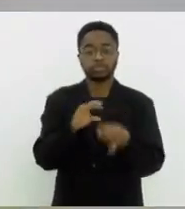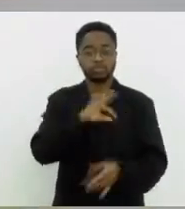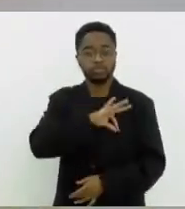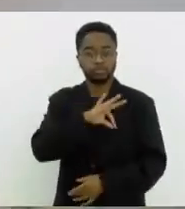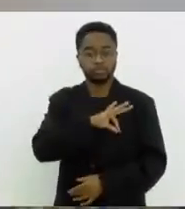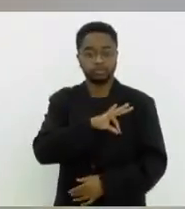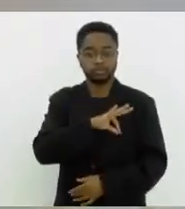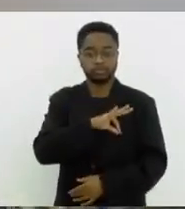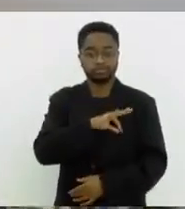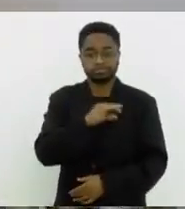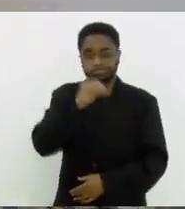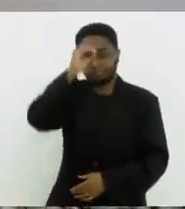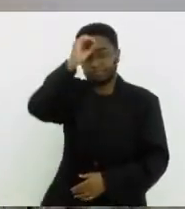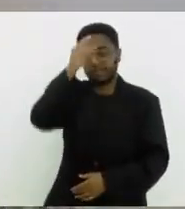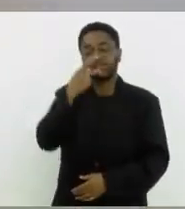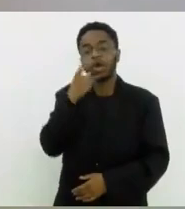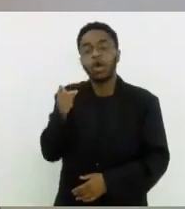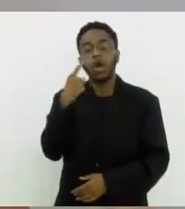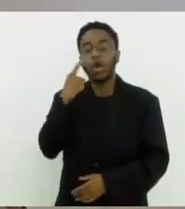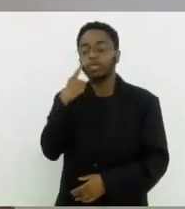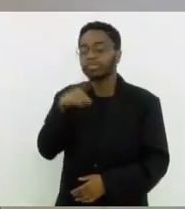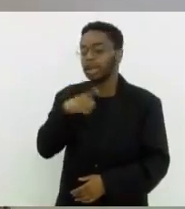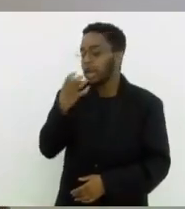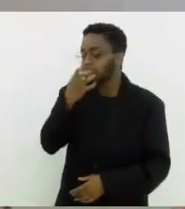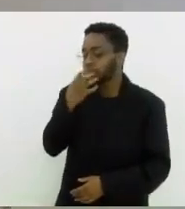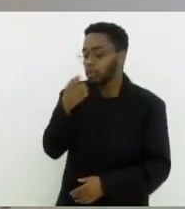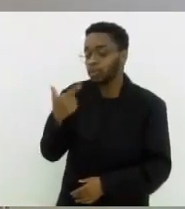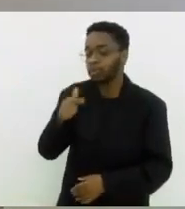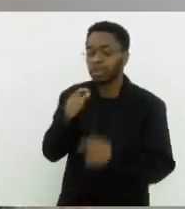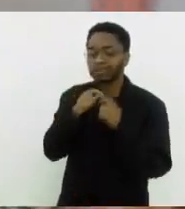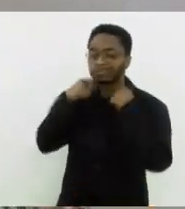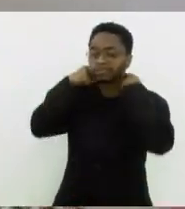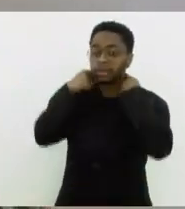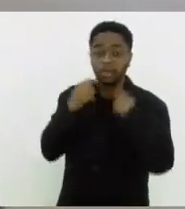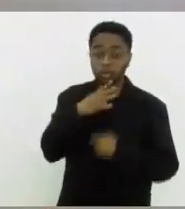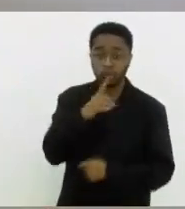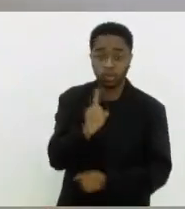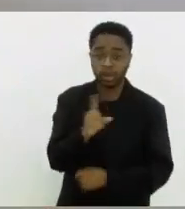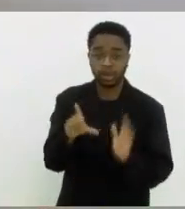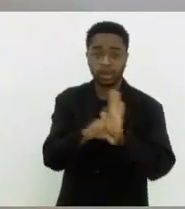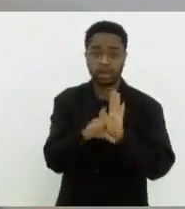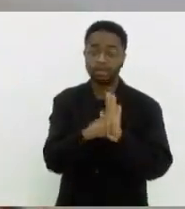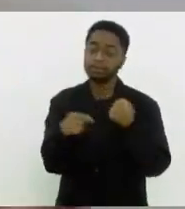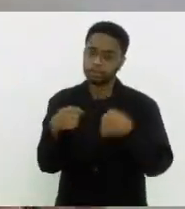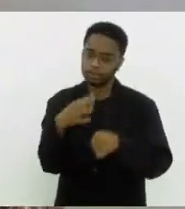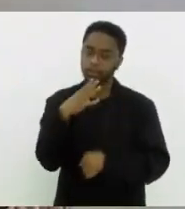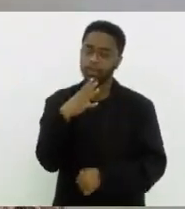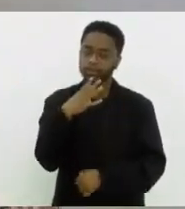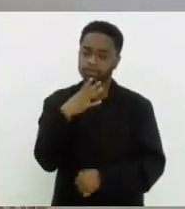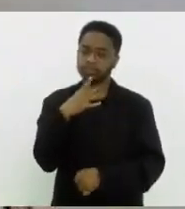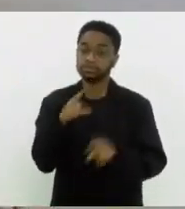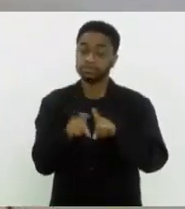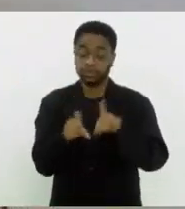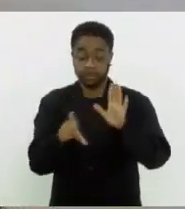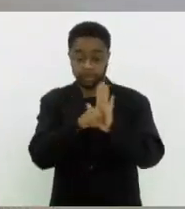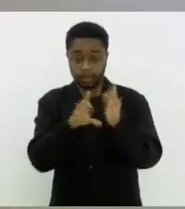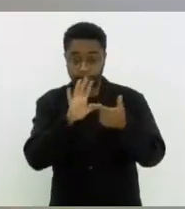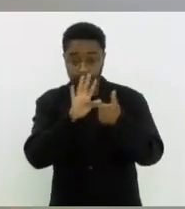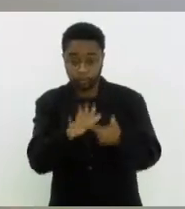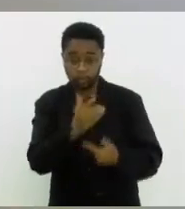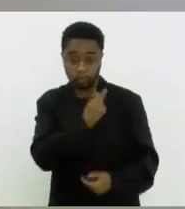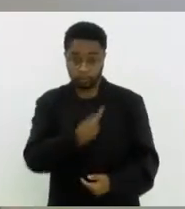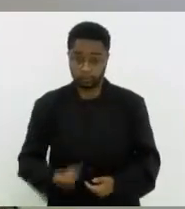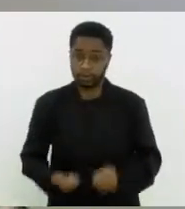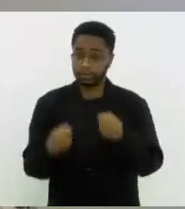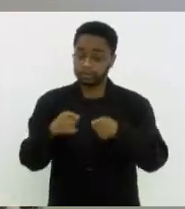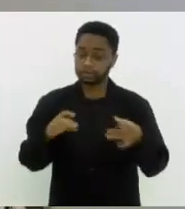guarda municipal, fala, ah, tem um pitbull sem coleira, sem coleira. Ah, mas não conhecem a lei, tem que conhecer a lei. Outra coisa, a lei diz que o governo deve fazer